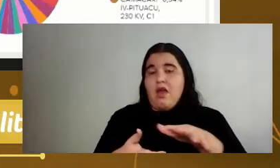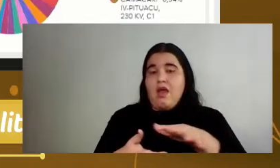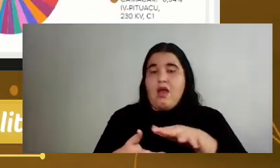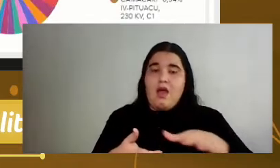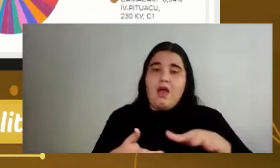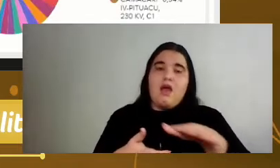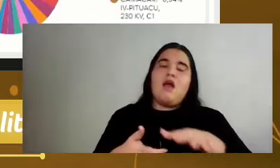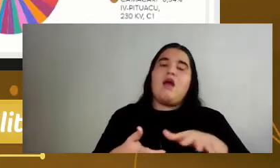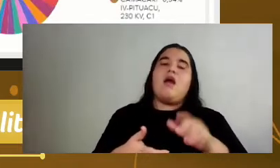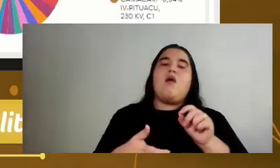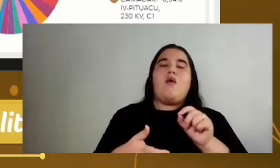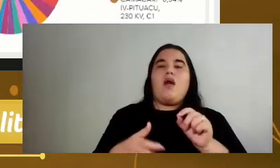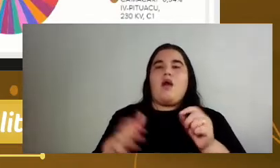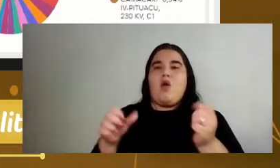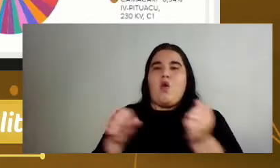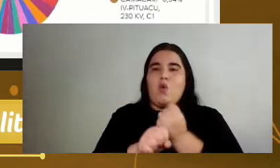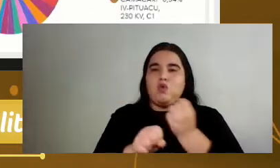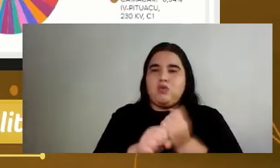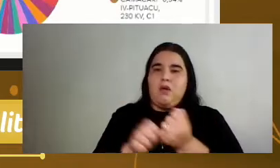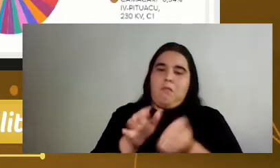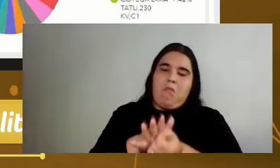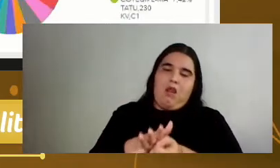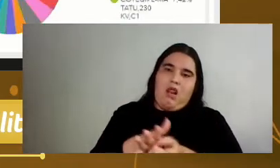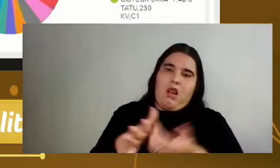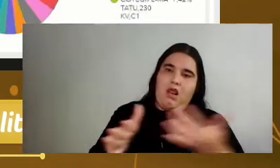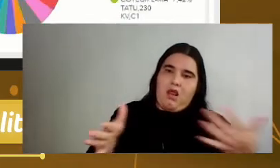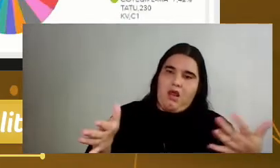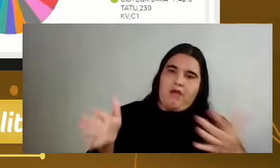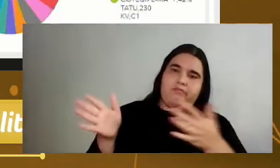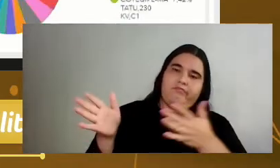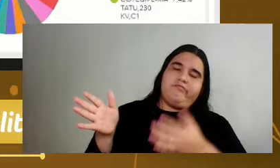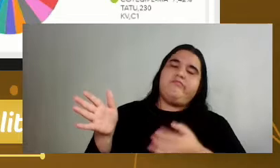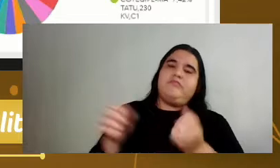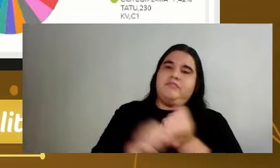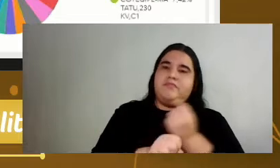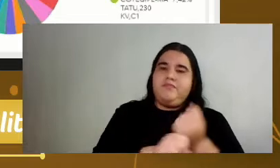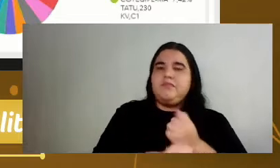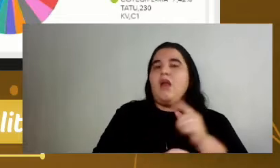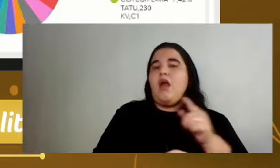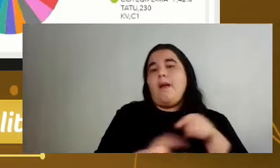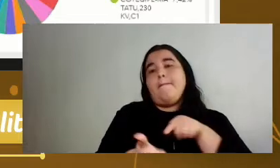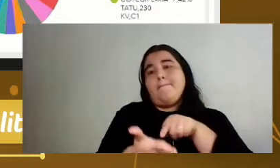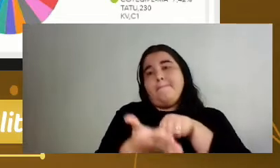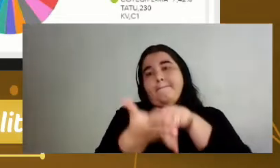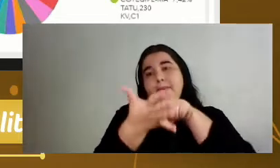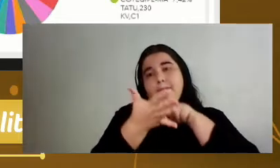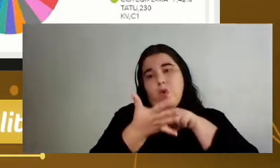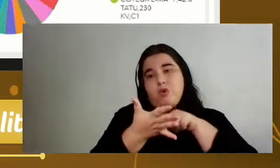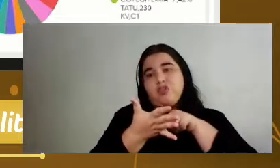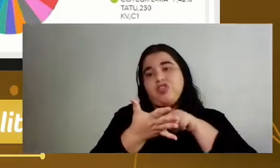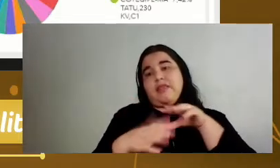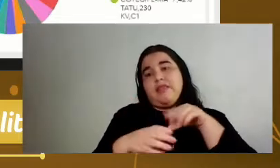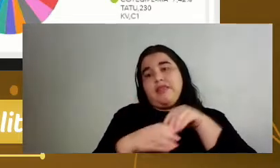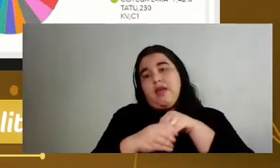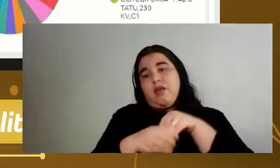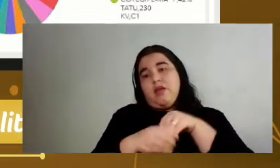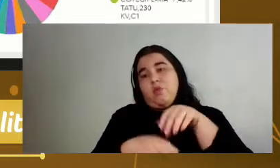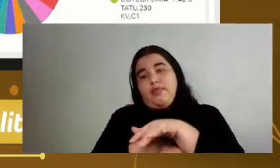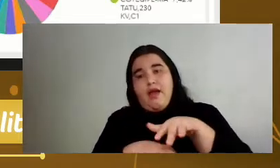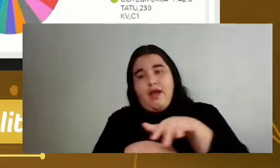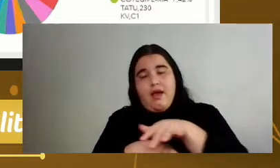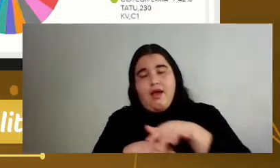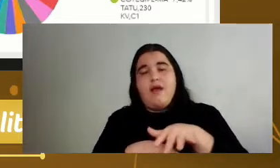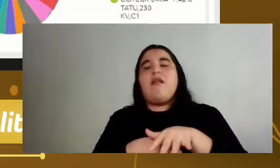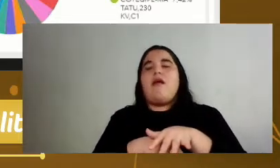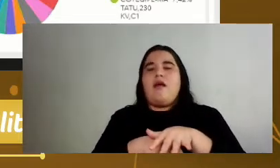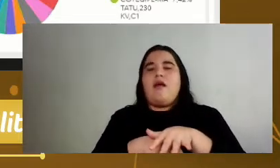múltiplas, eu posso clicar também sobre as múltiplas, tá? E aí ele me mostra, dentro do segmento de transmissão, quantas